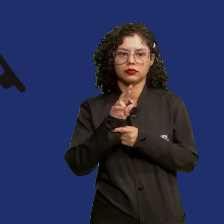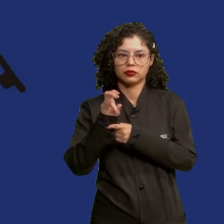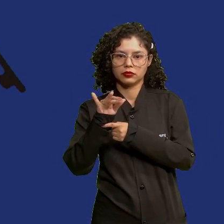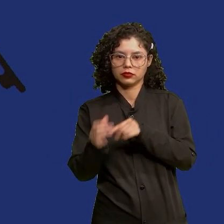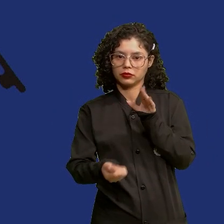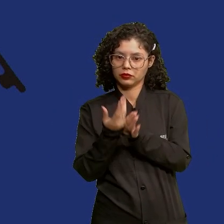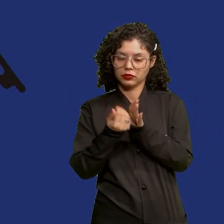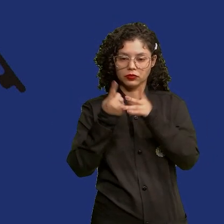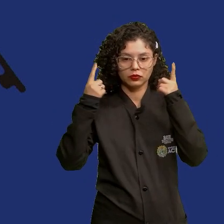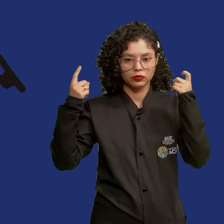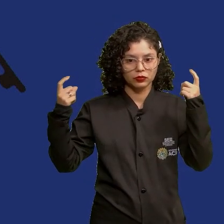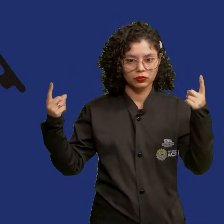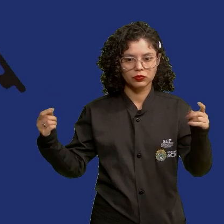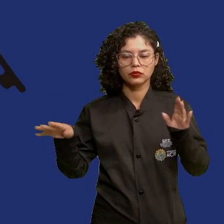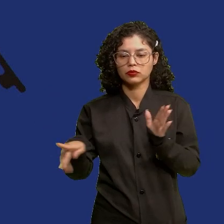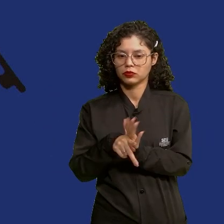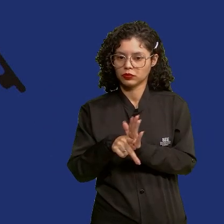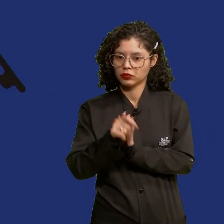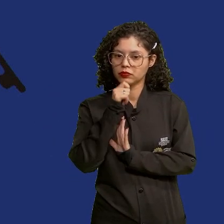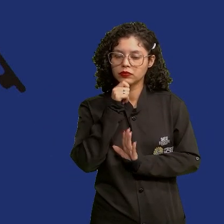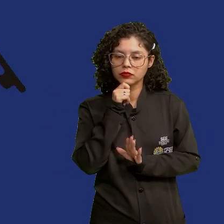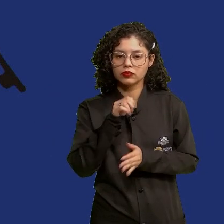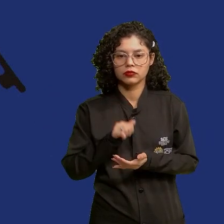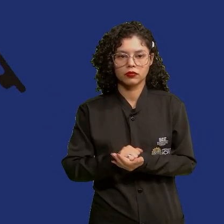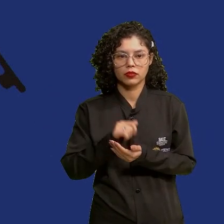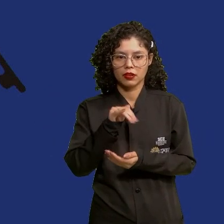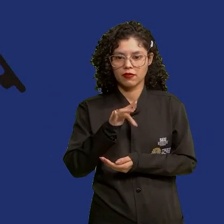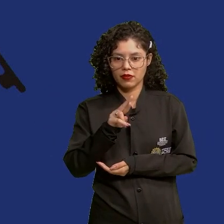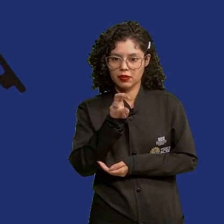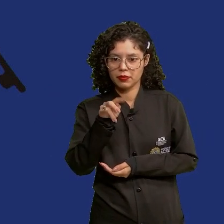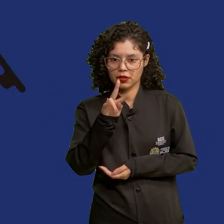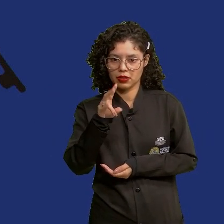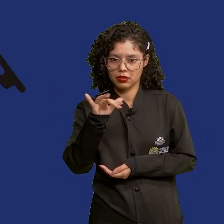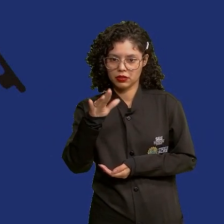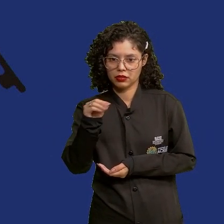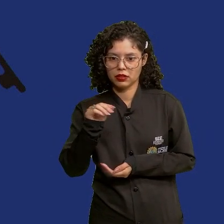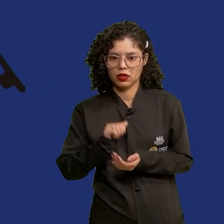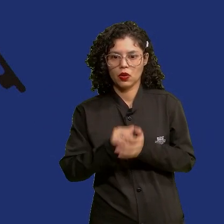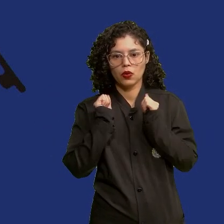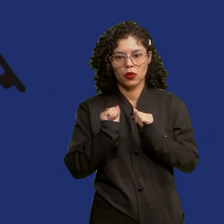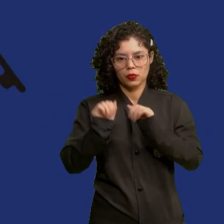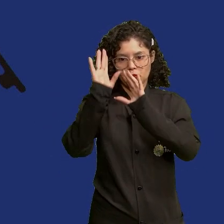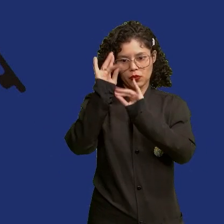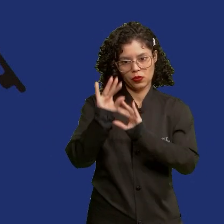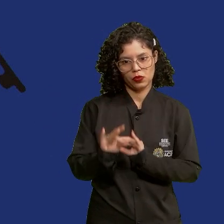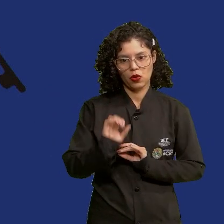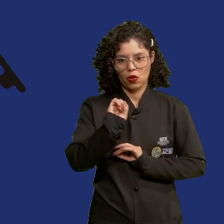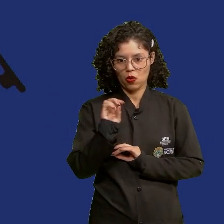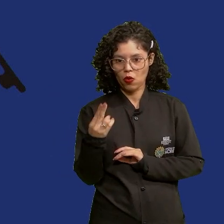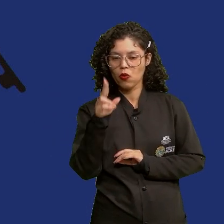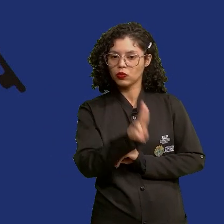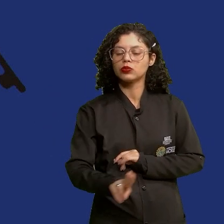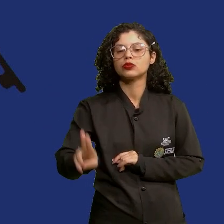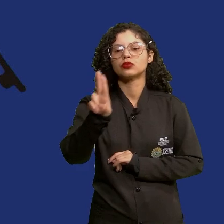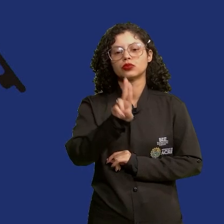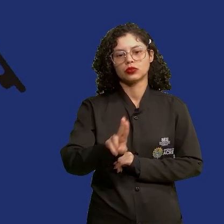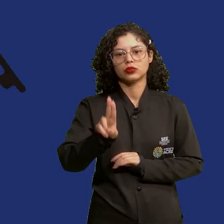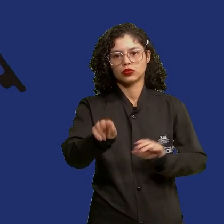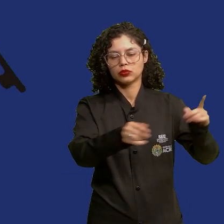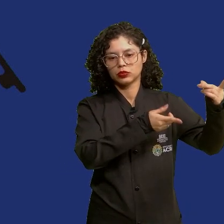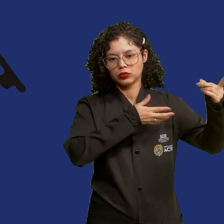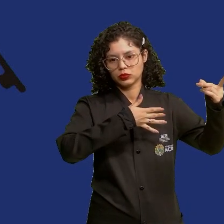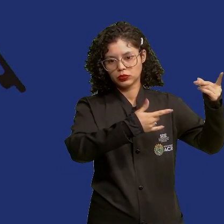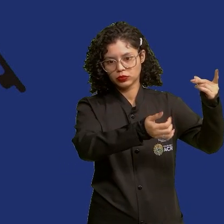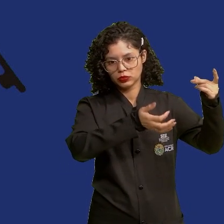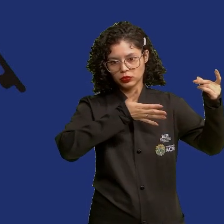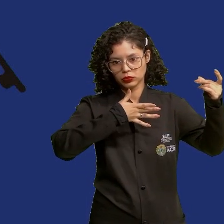que produzem som por meio de vibração. Você pode dedilhar ou usar um arco para poder criar